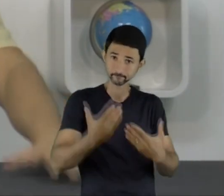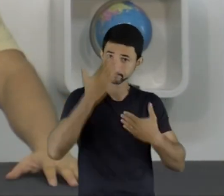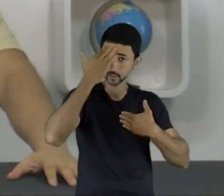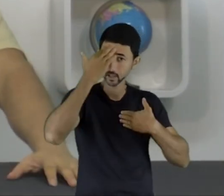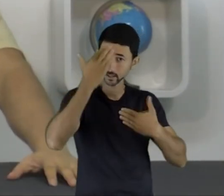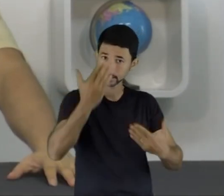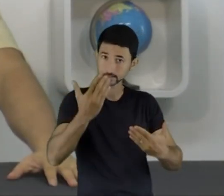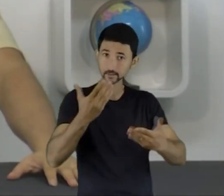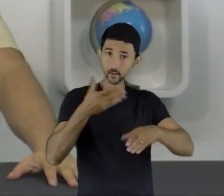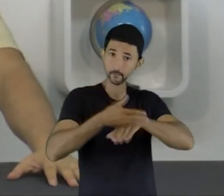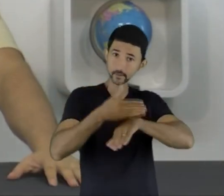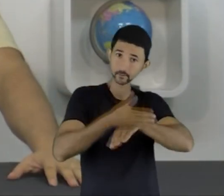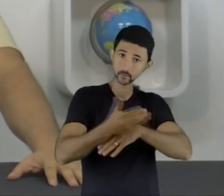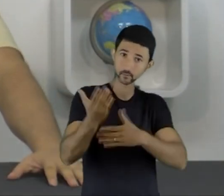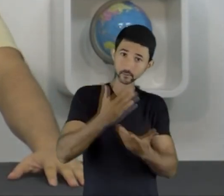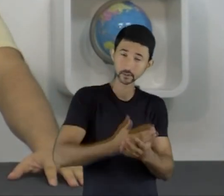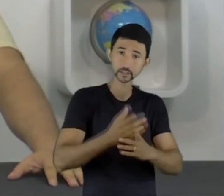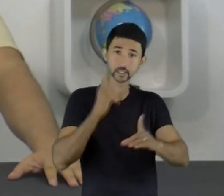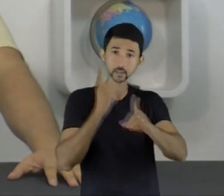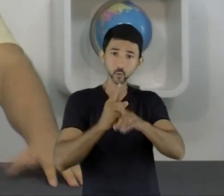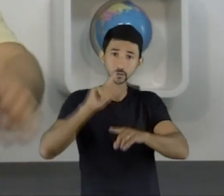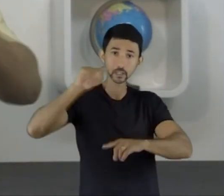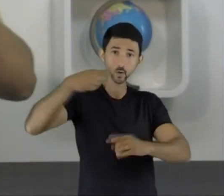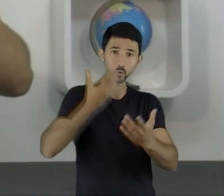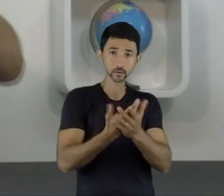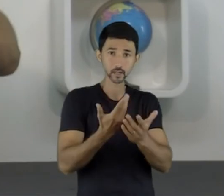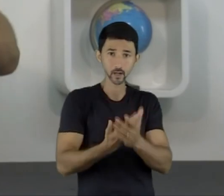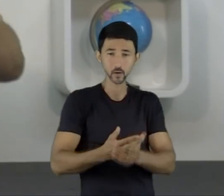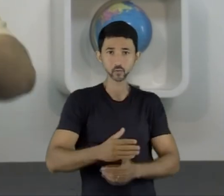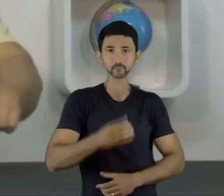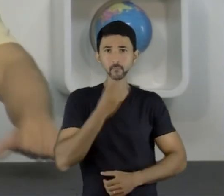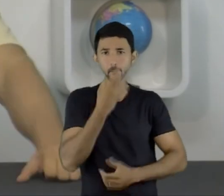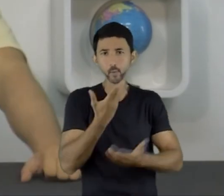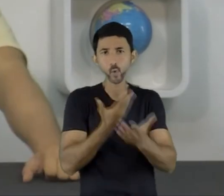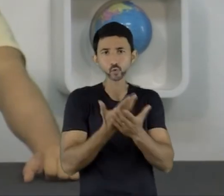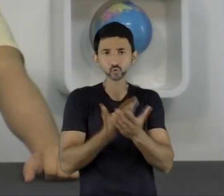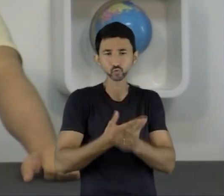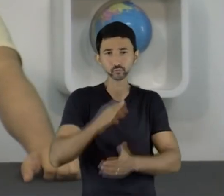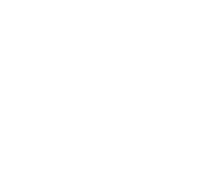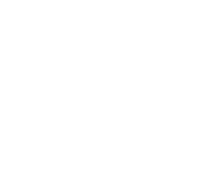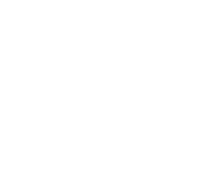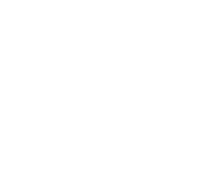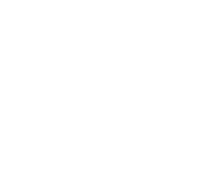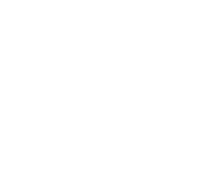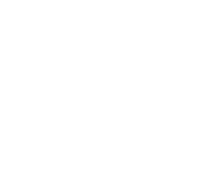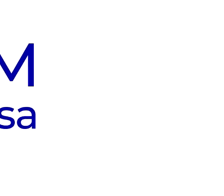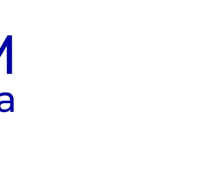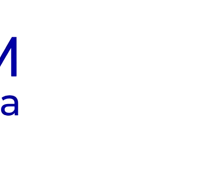agradecemos mais uma vez e a gente se encontra na nossa próxima aula. Bons estudos, até a próxima.